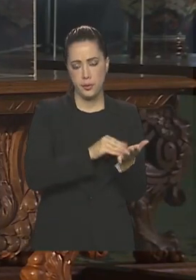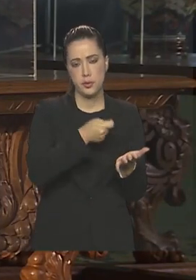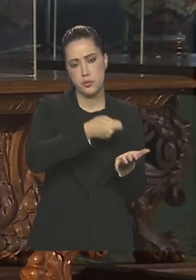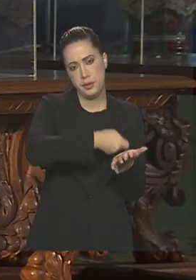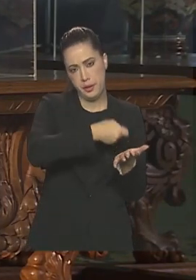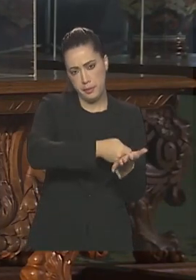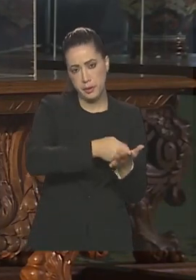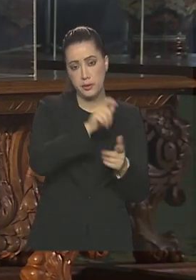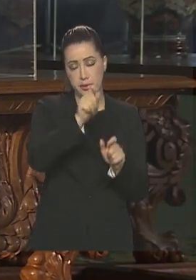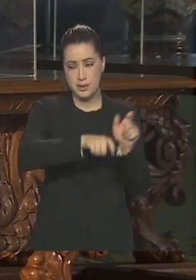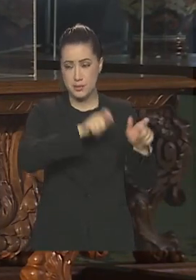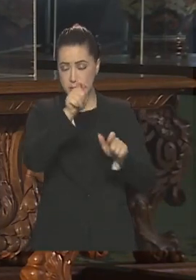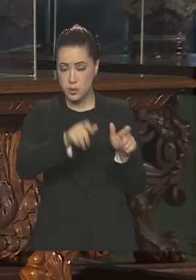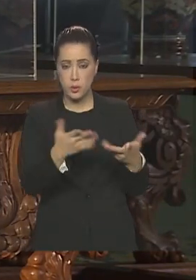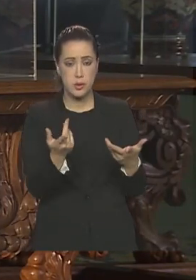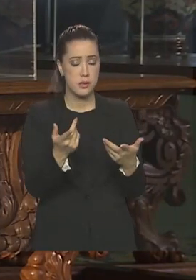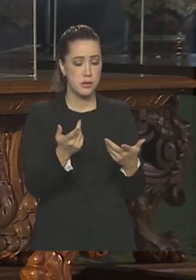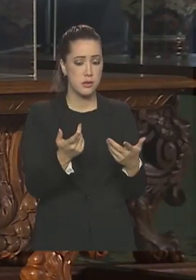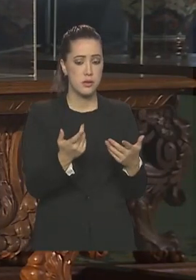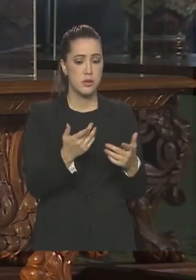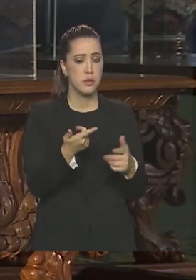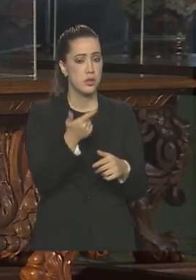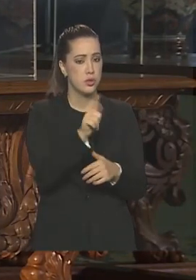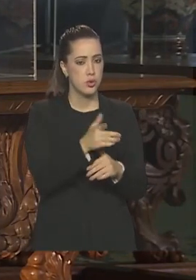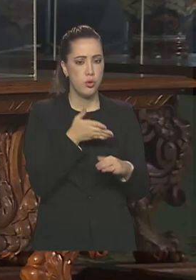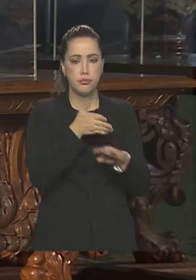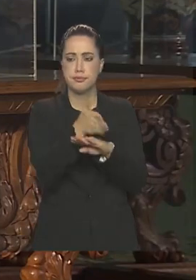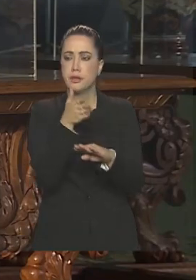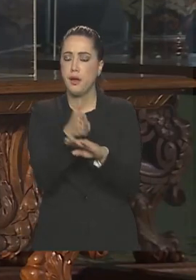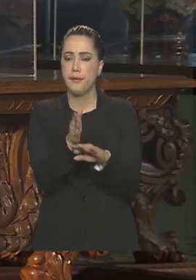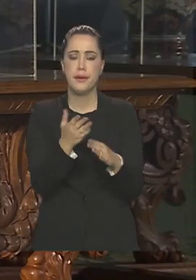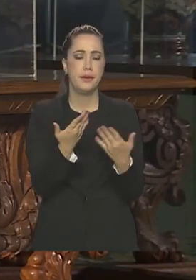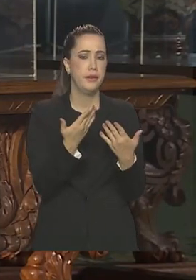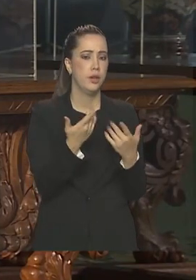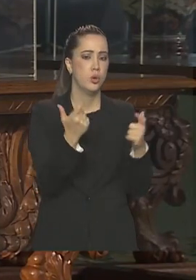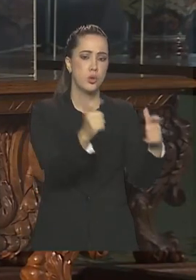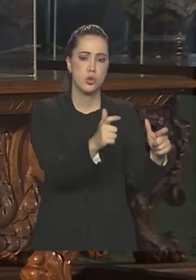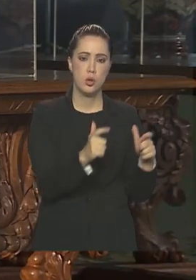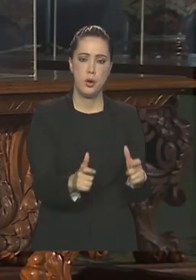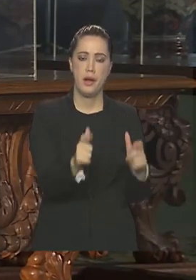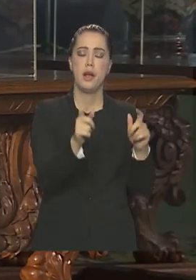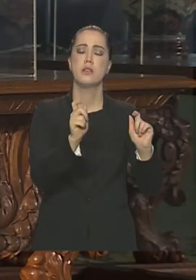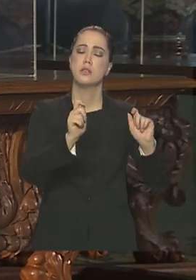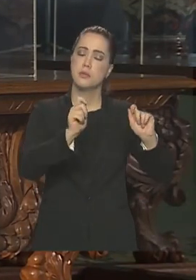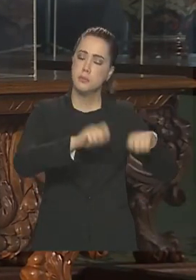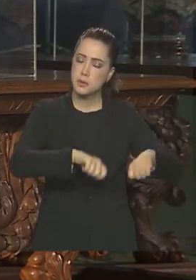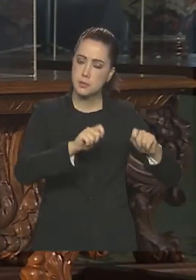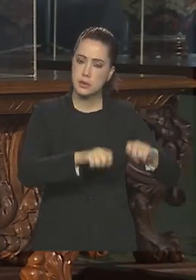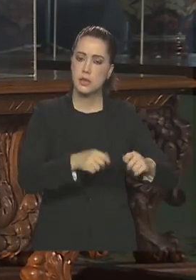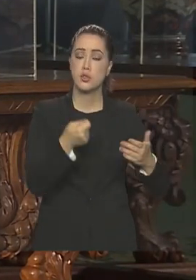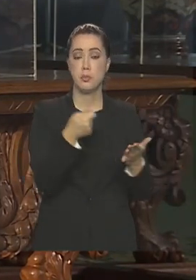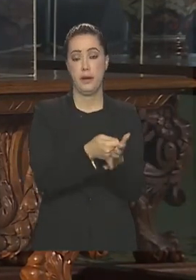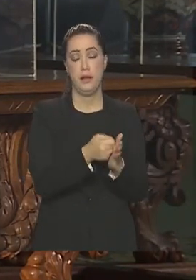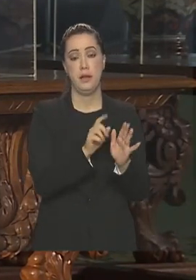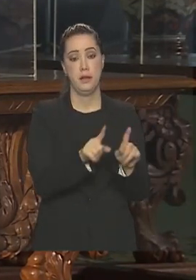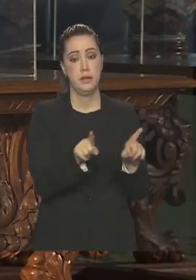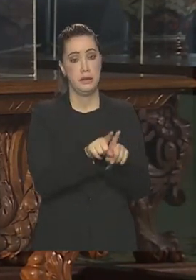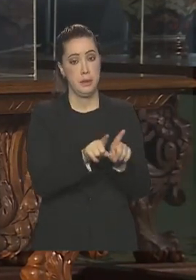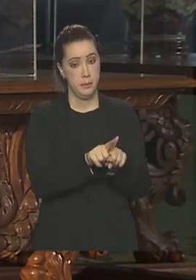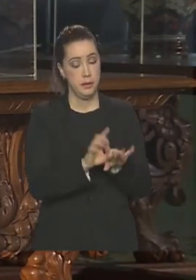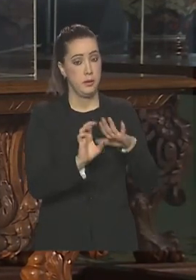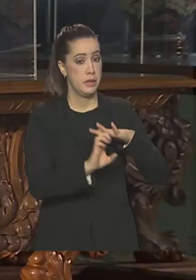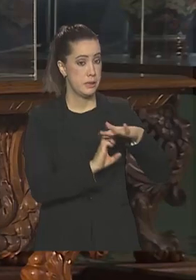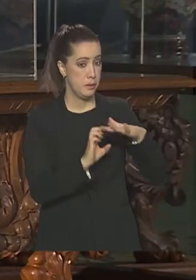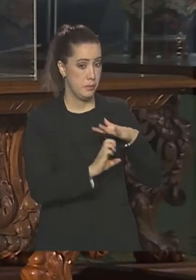voltaram a frequentar comércios e ter possibilidade de fazer o pagamento. E também as